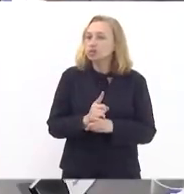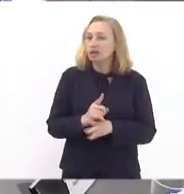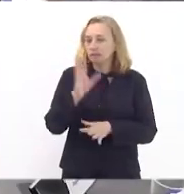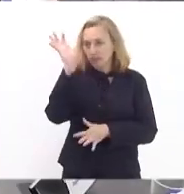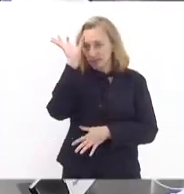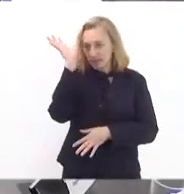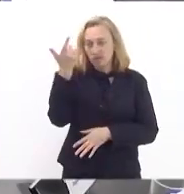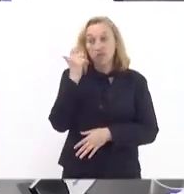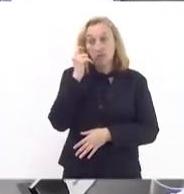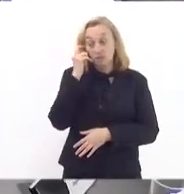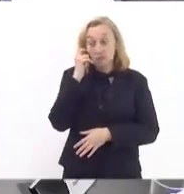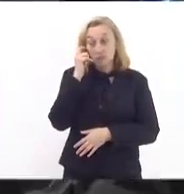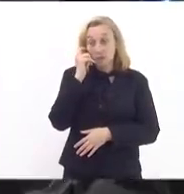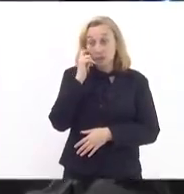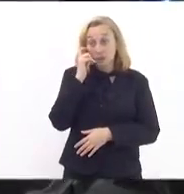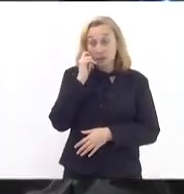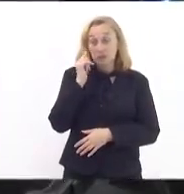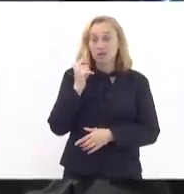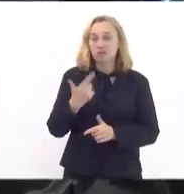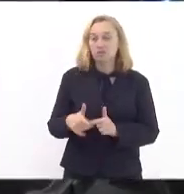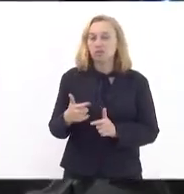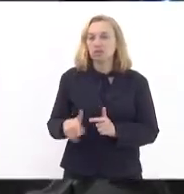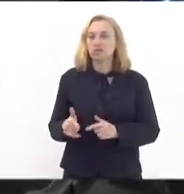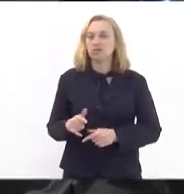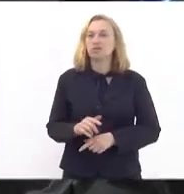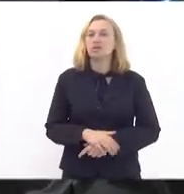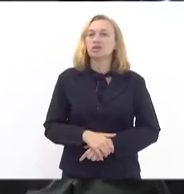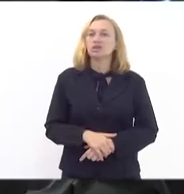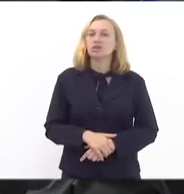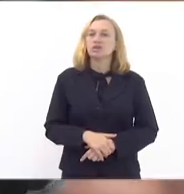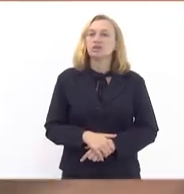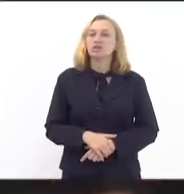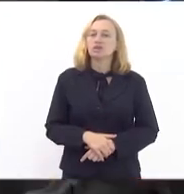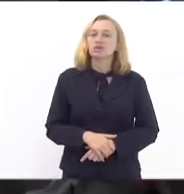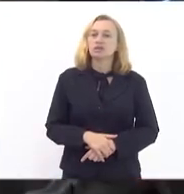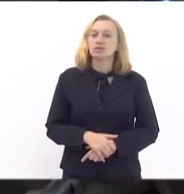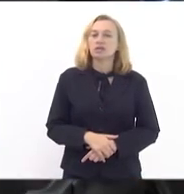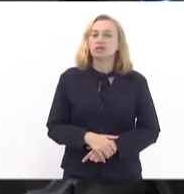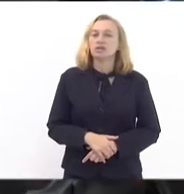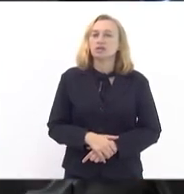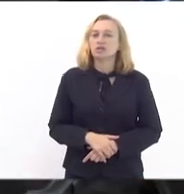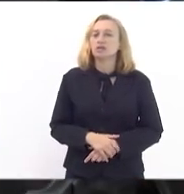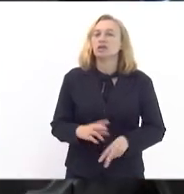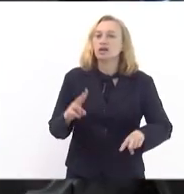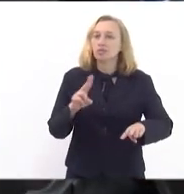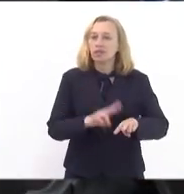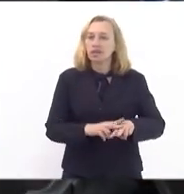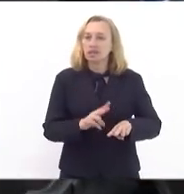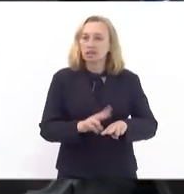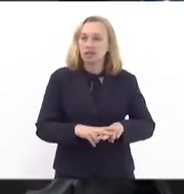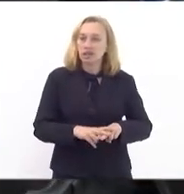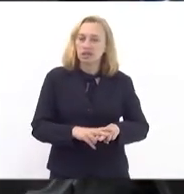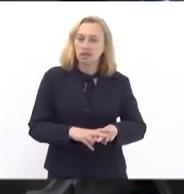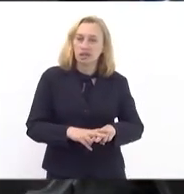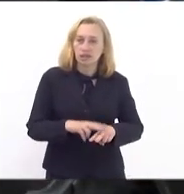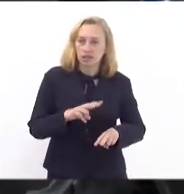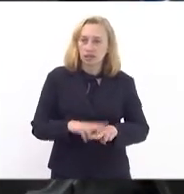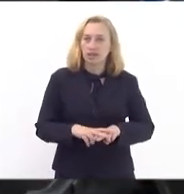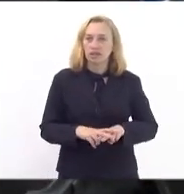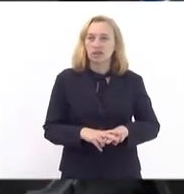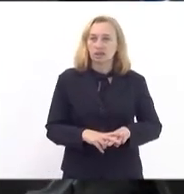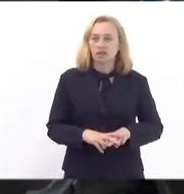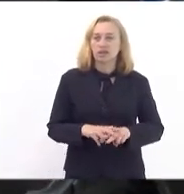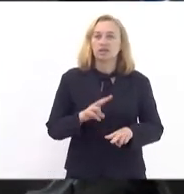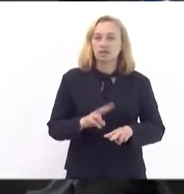solução para essa questão que não entendimento tem que se enquadrado da forma da forma de de furto que pode prejudicar a vida das pessoas